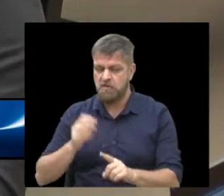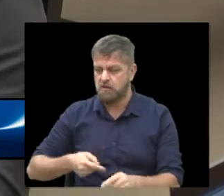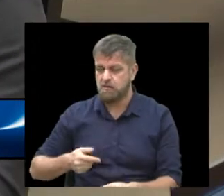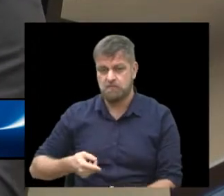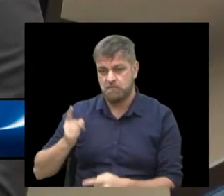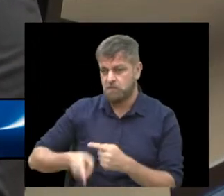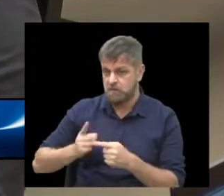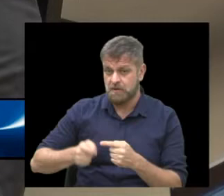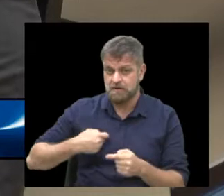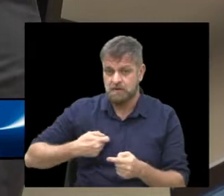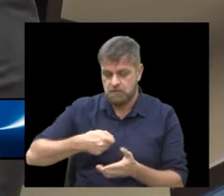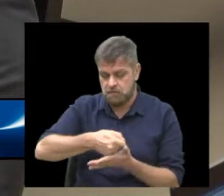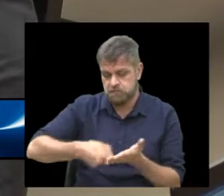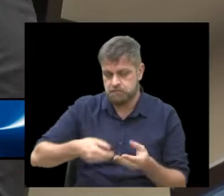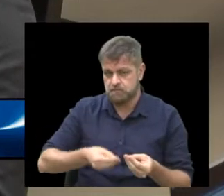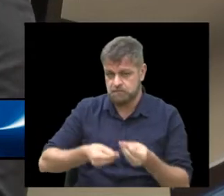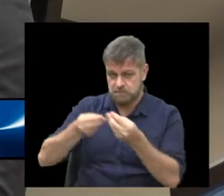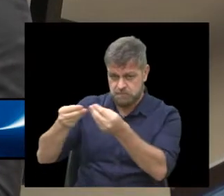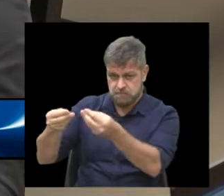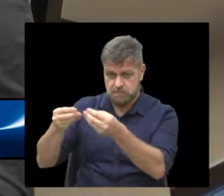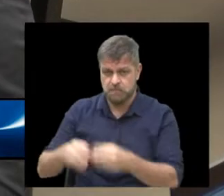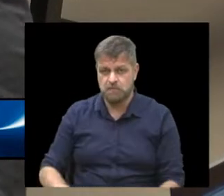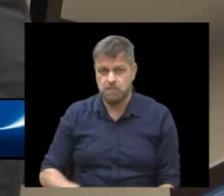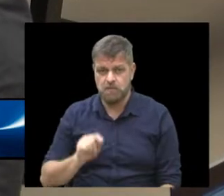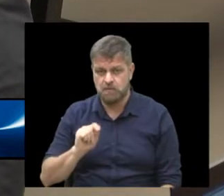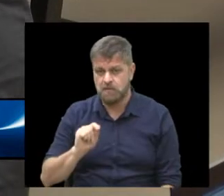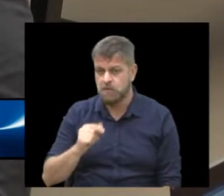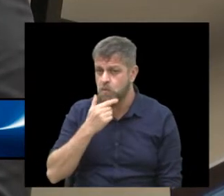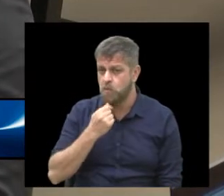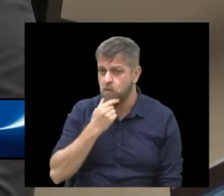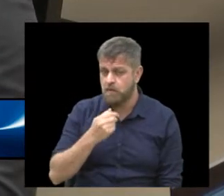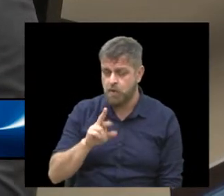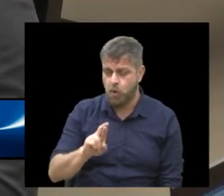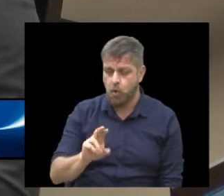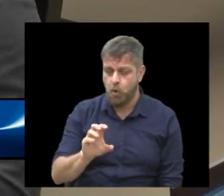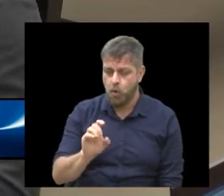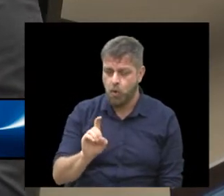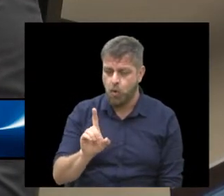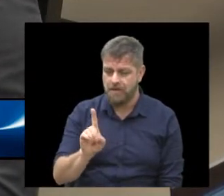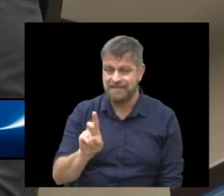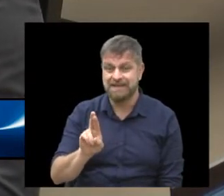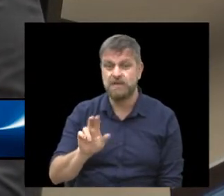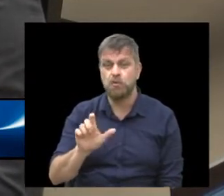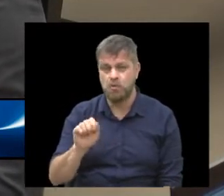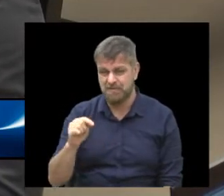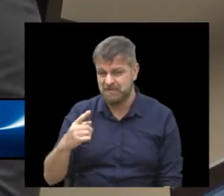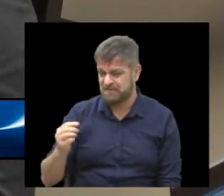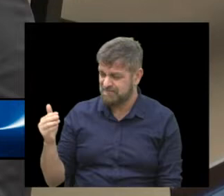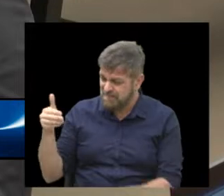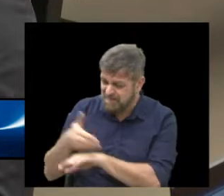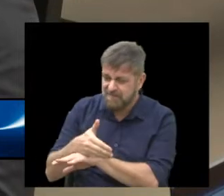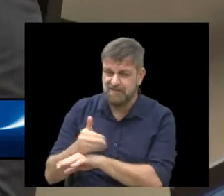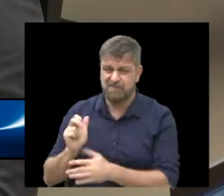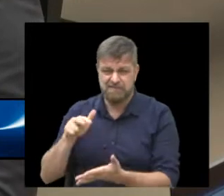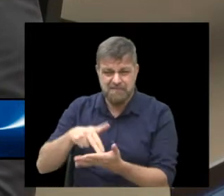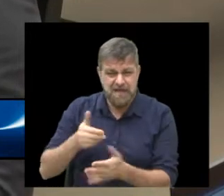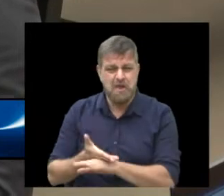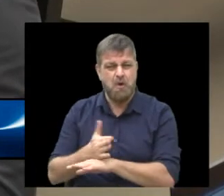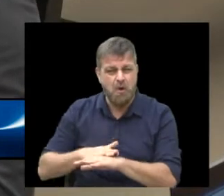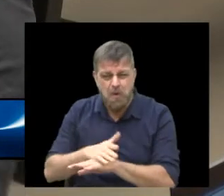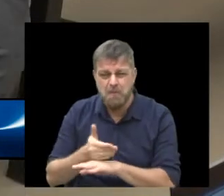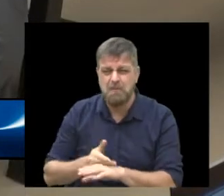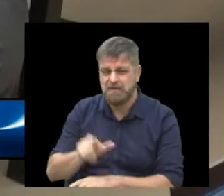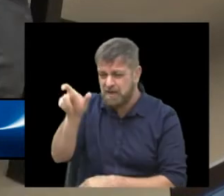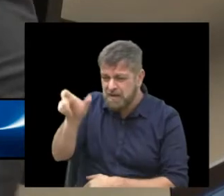presidente, estou protocolando a mão do senhor. O que o VR aqui, o Rodrigo Pavani, faz aqui não somente contra os vereadores,